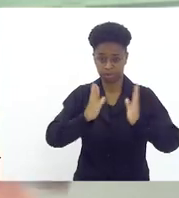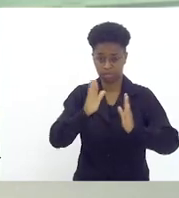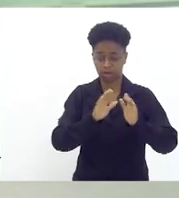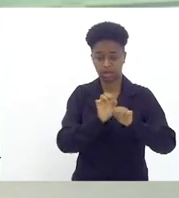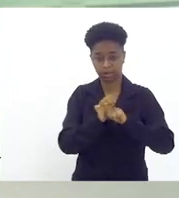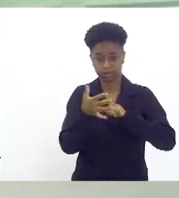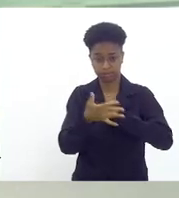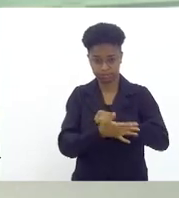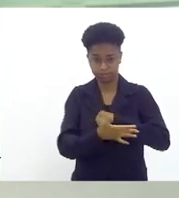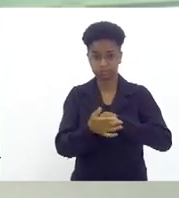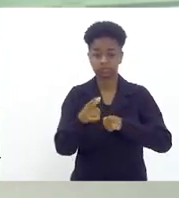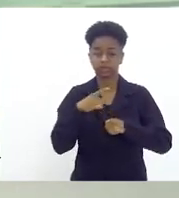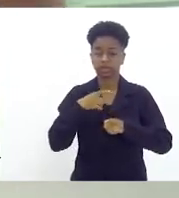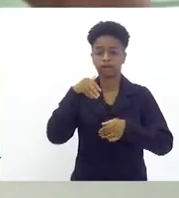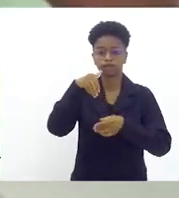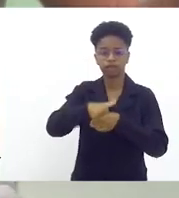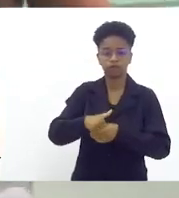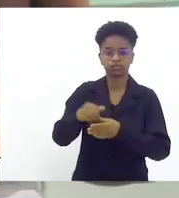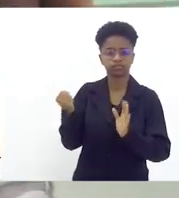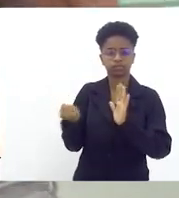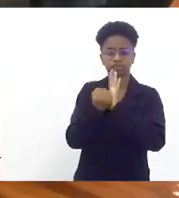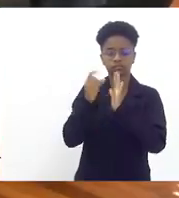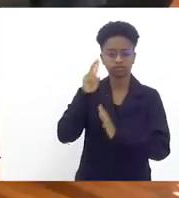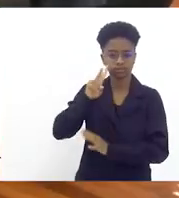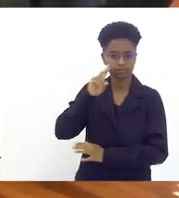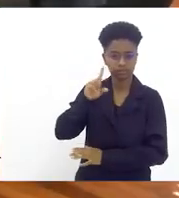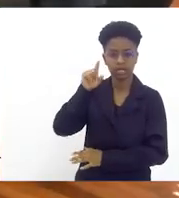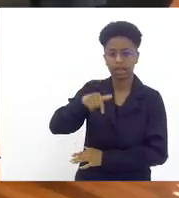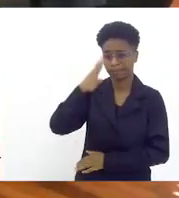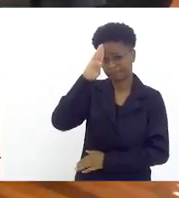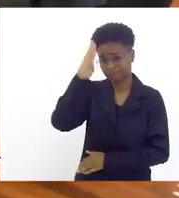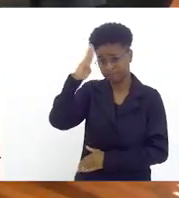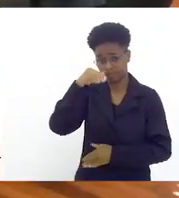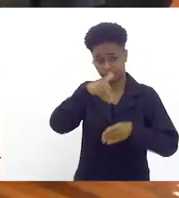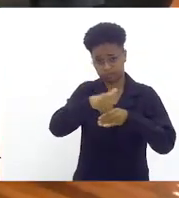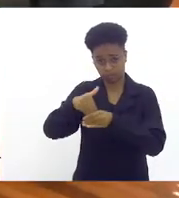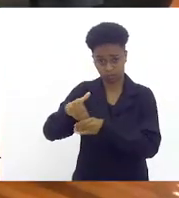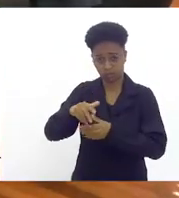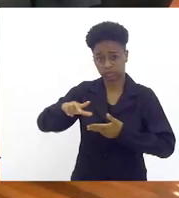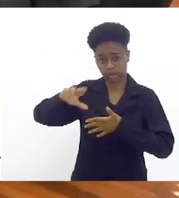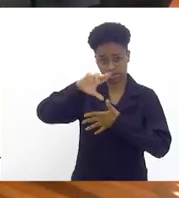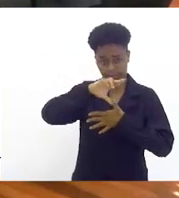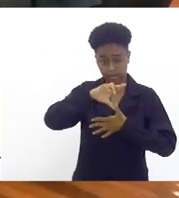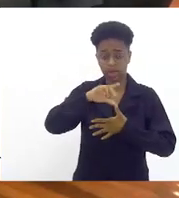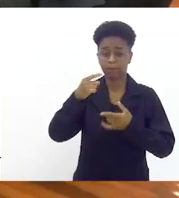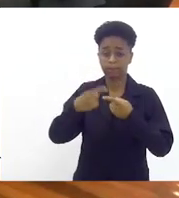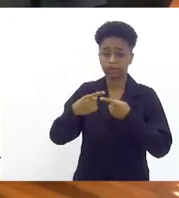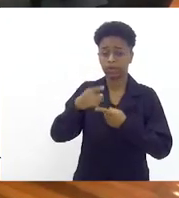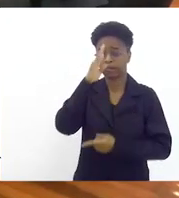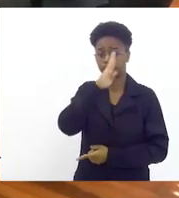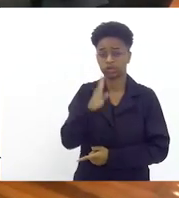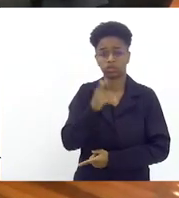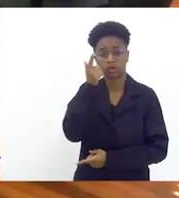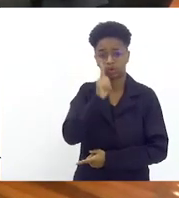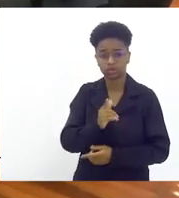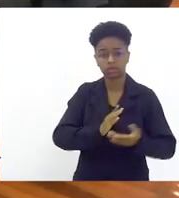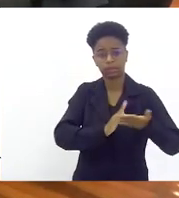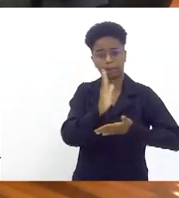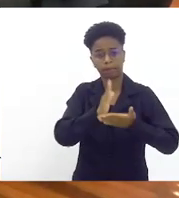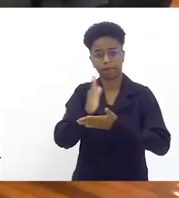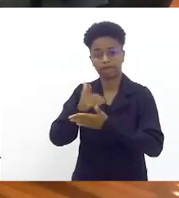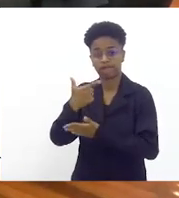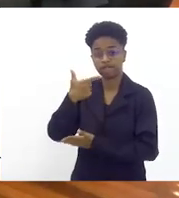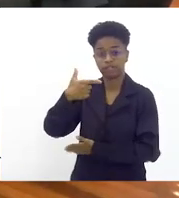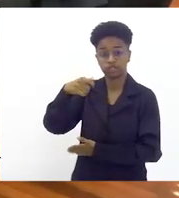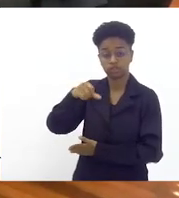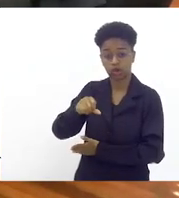eleição histórica para o nosso país, a maior eleição da América Latina, né, Dani? O Brasil, elegendo aí mais de 29 travestis